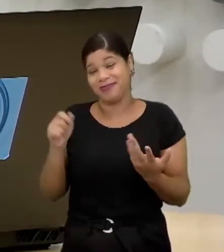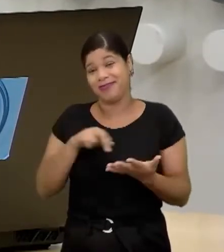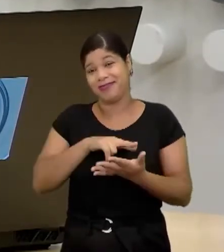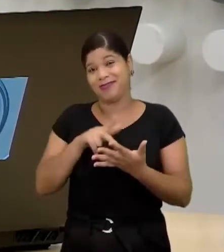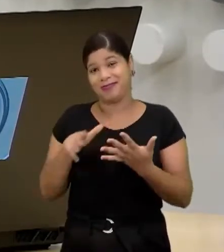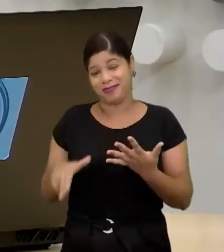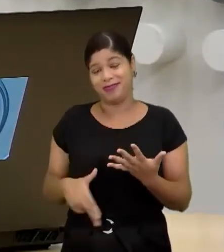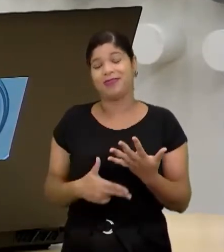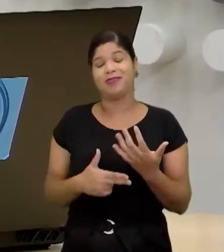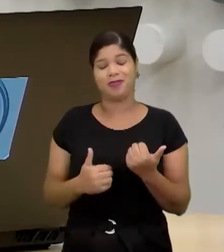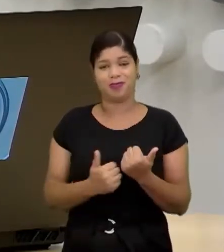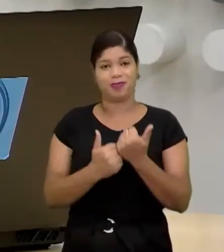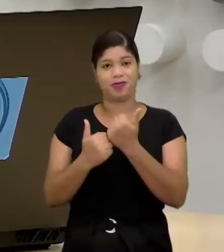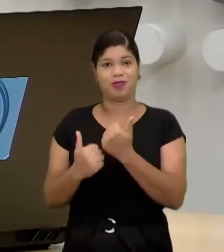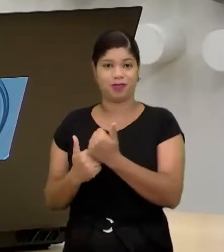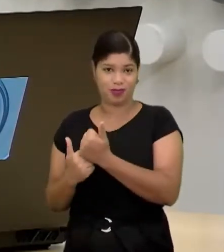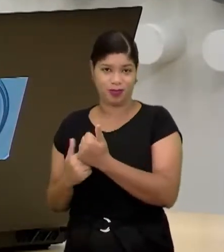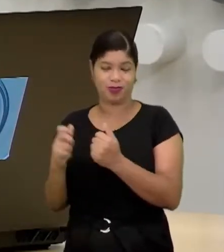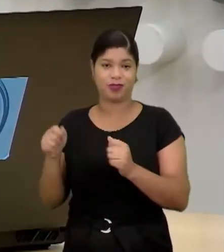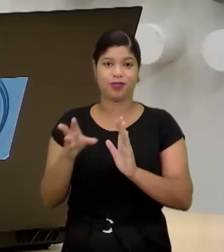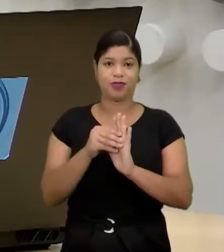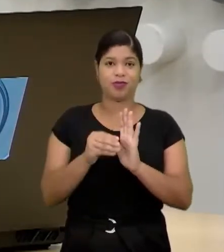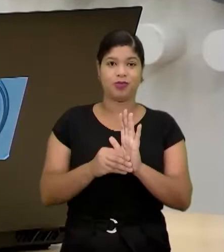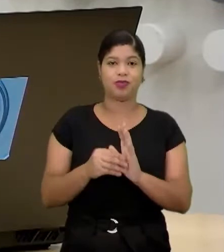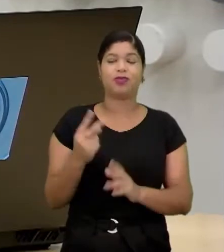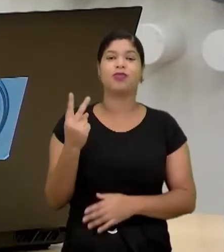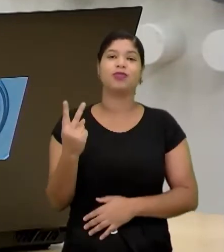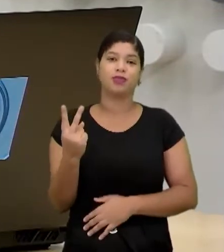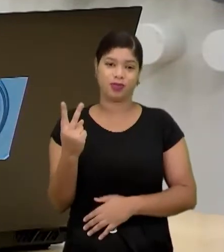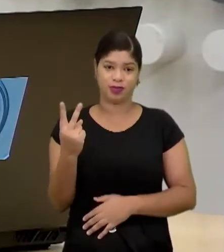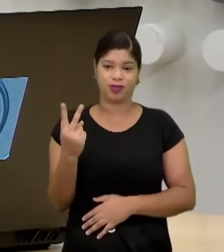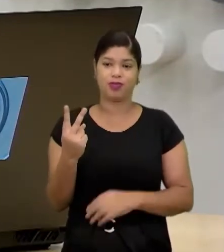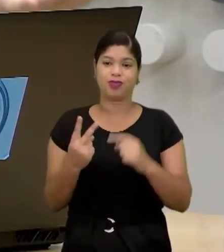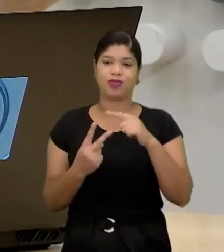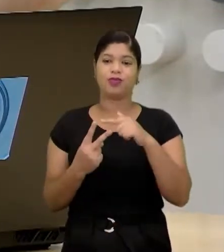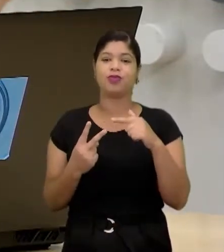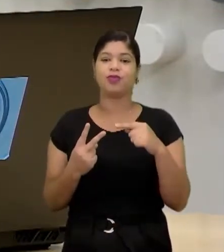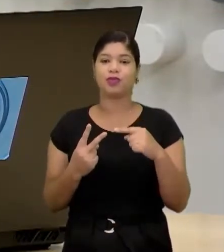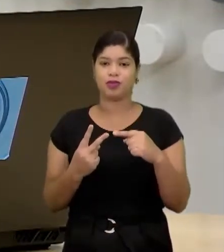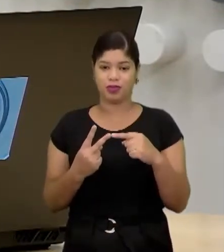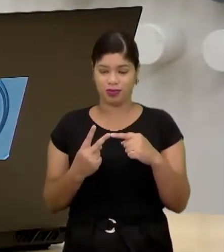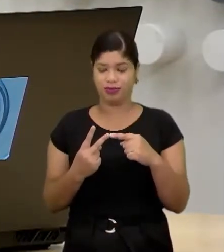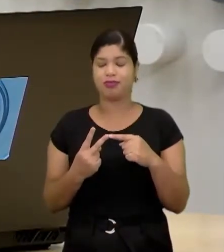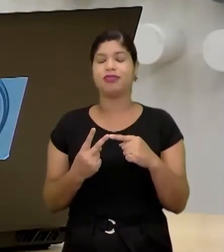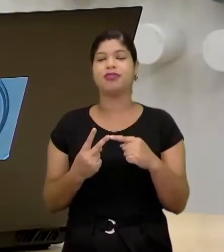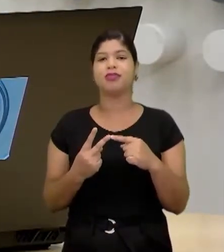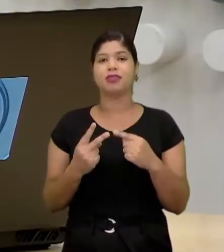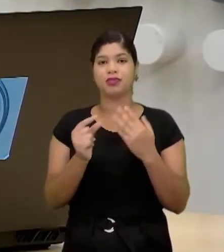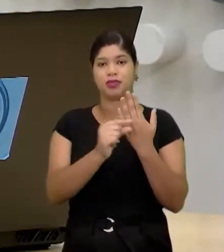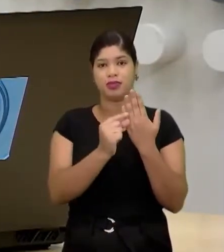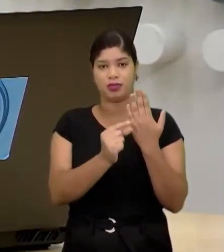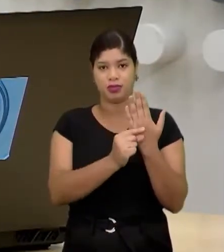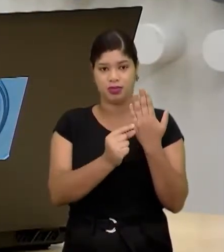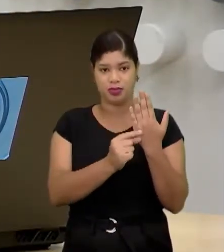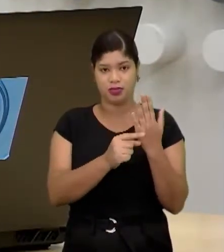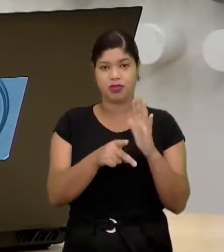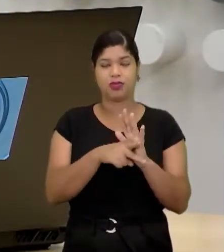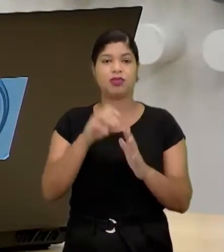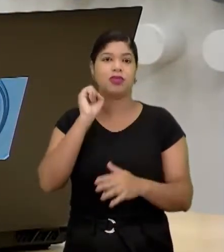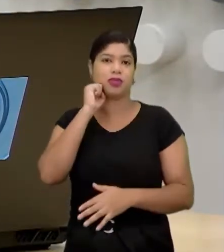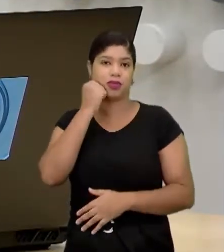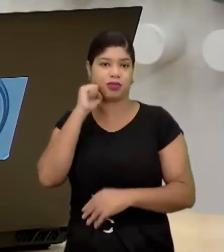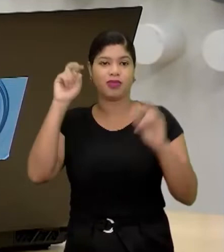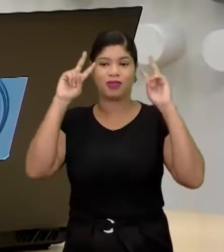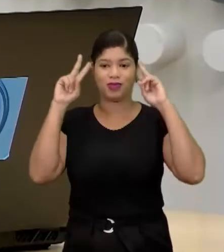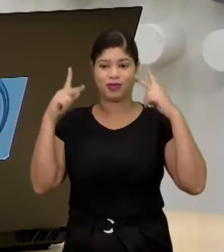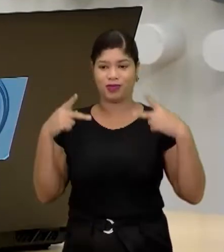como ele foi abordado por dois importantíssimos autores dentro das ciências humanas